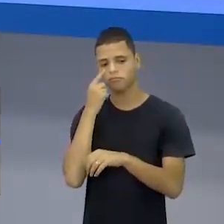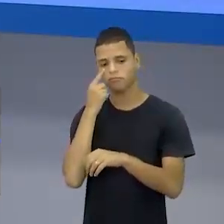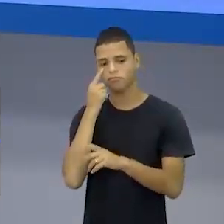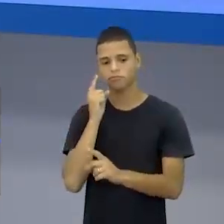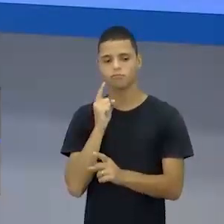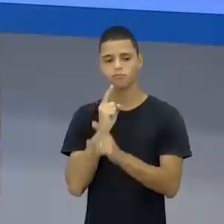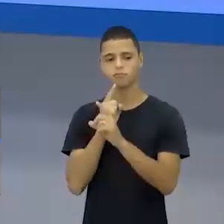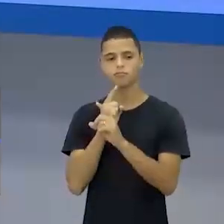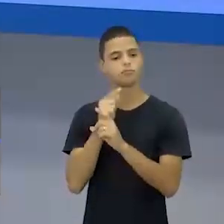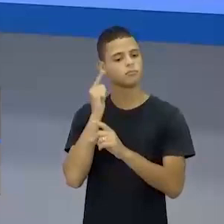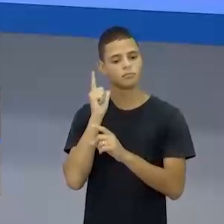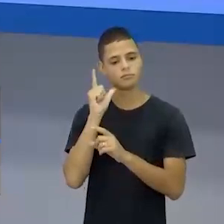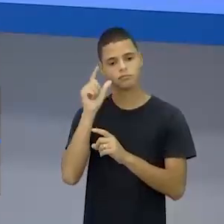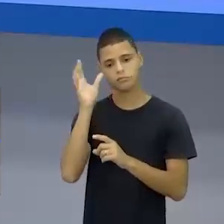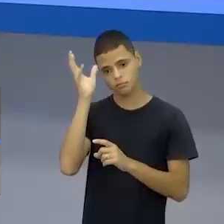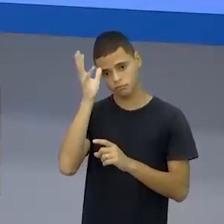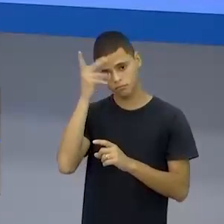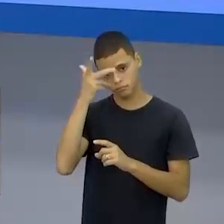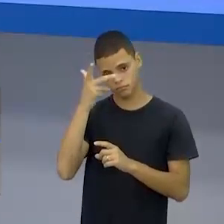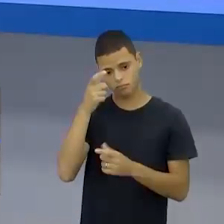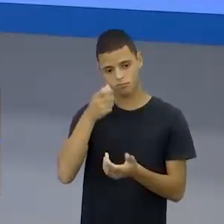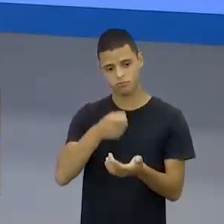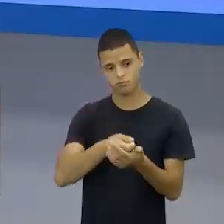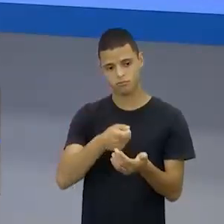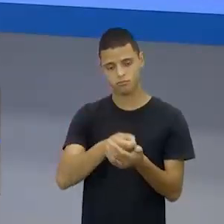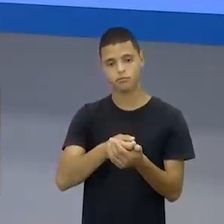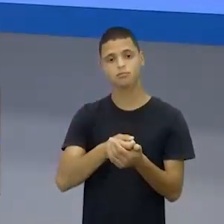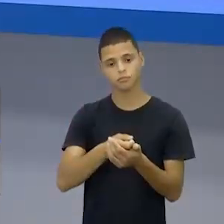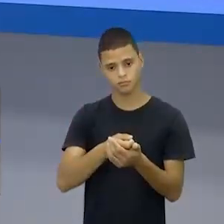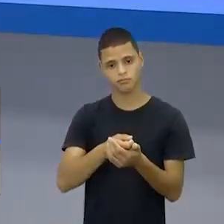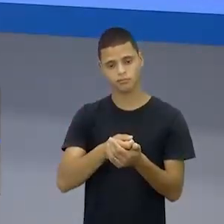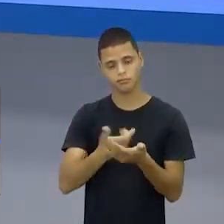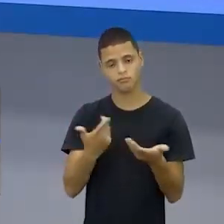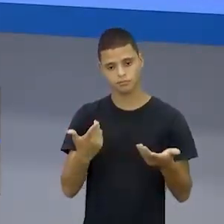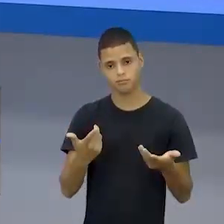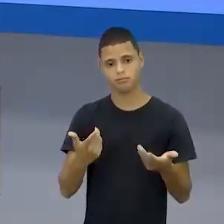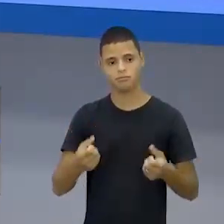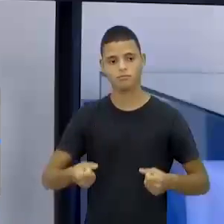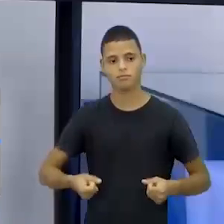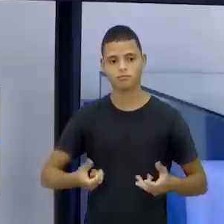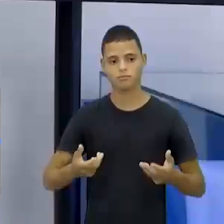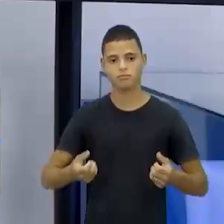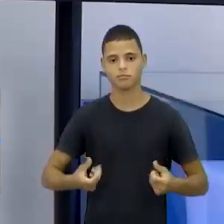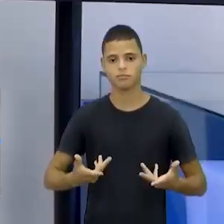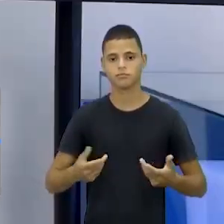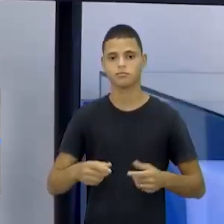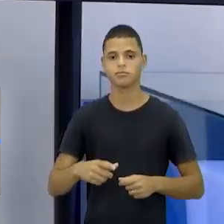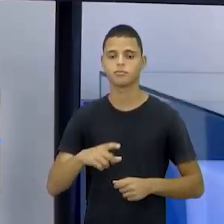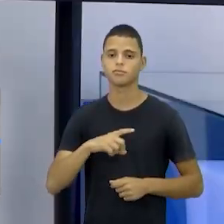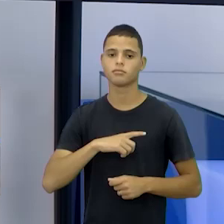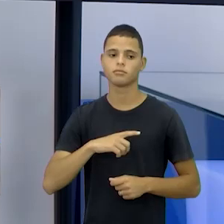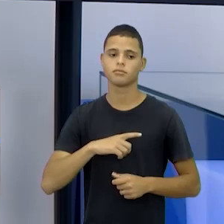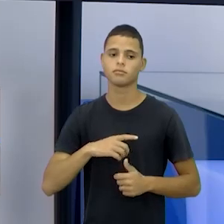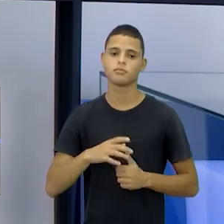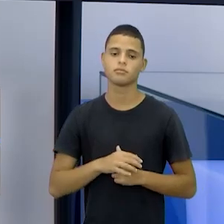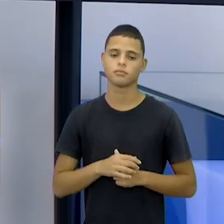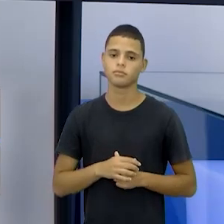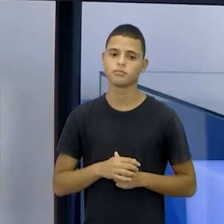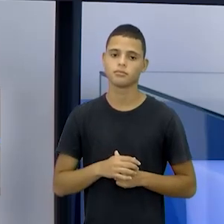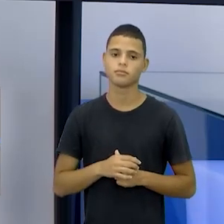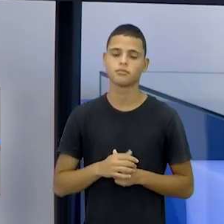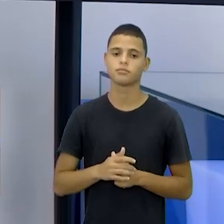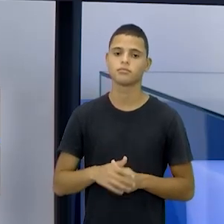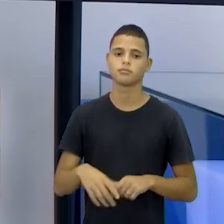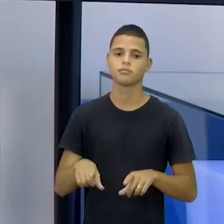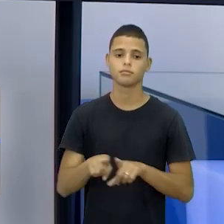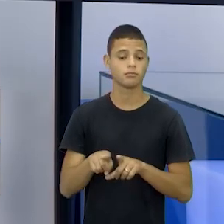poder resolver, né, pagar sua dívida. Você já tem um pouco mais de conhecimento e já pode, né, tentar ajudar algum amigo ou algum parente, né? Exatamente. Esse